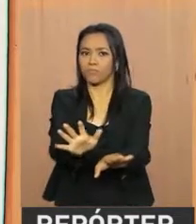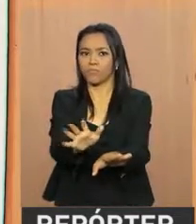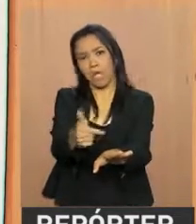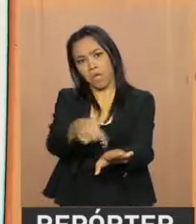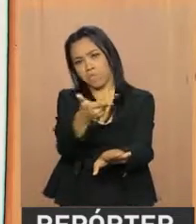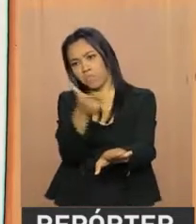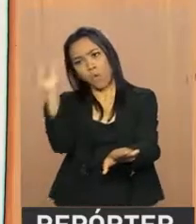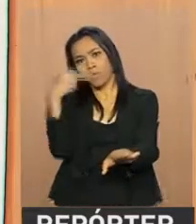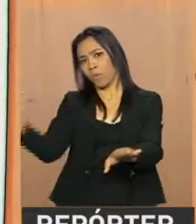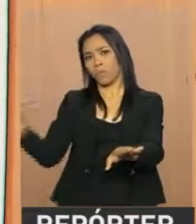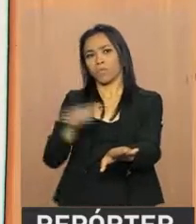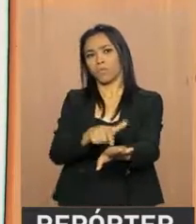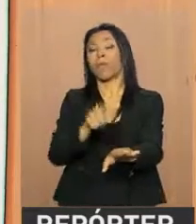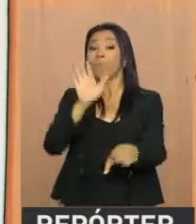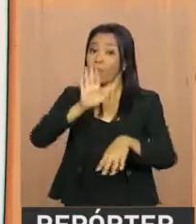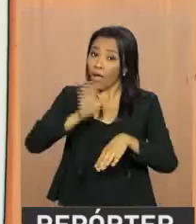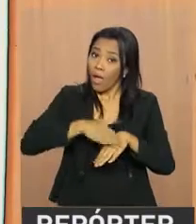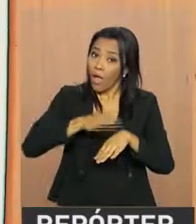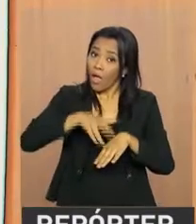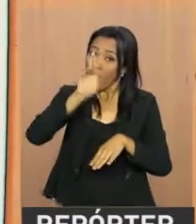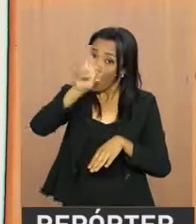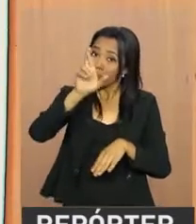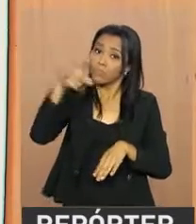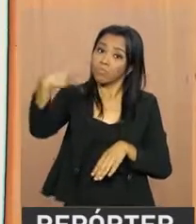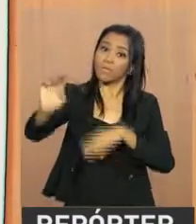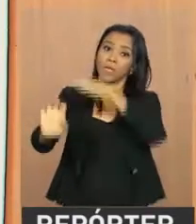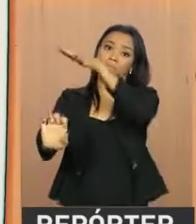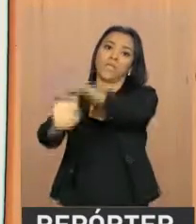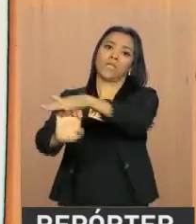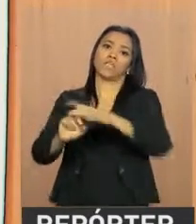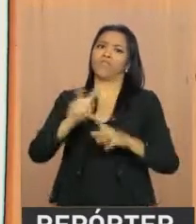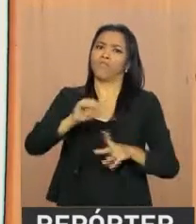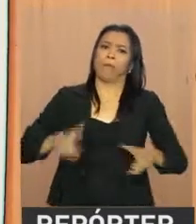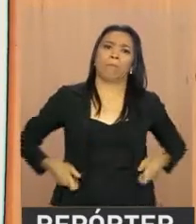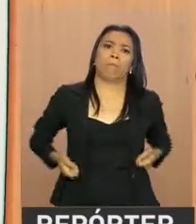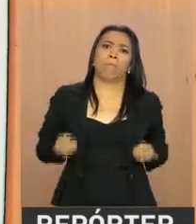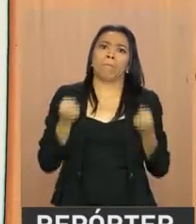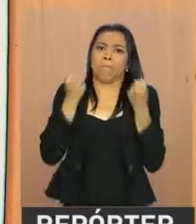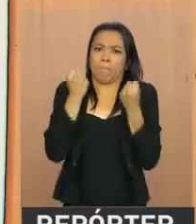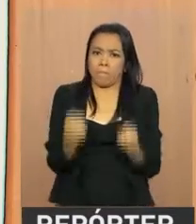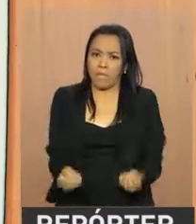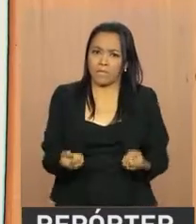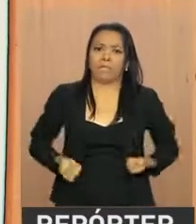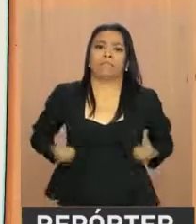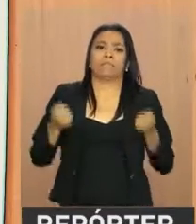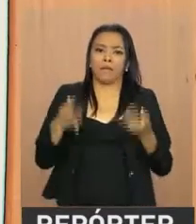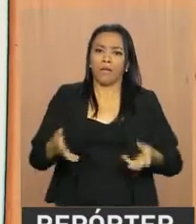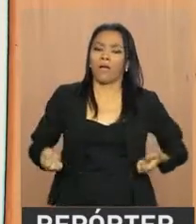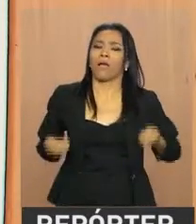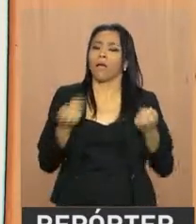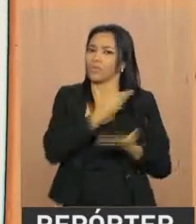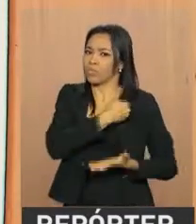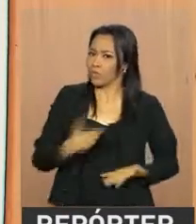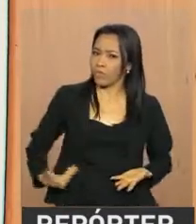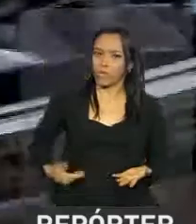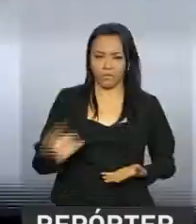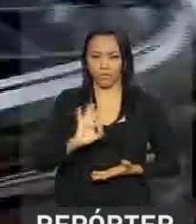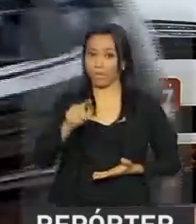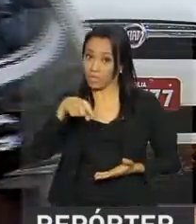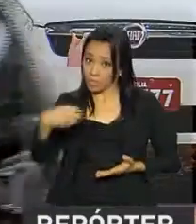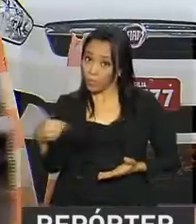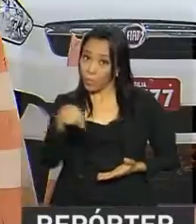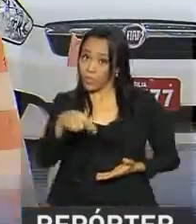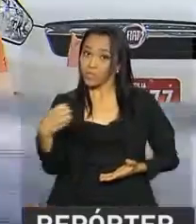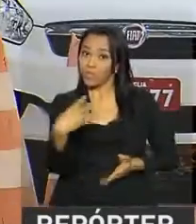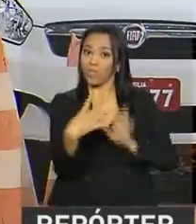são responsabilidade da própria empresa e não irão onerar os órgãos da administração que farão parte desse novo modelo o